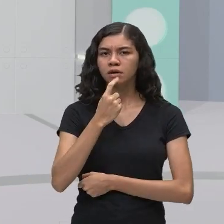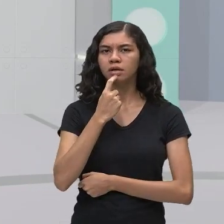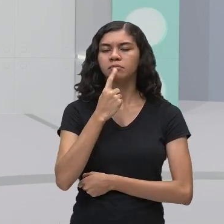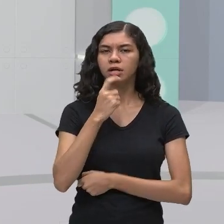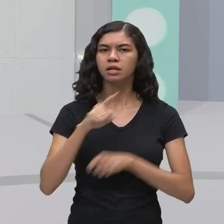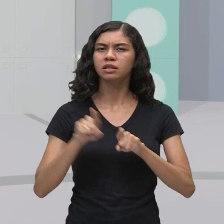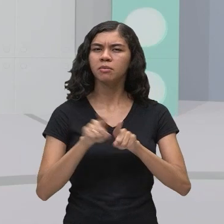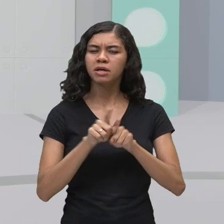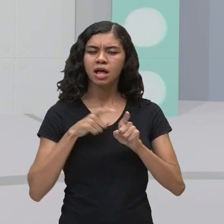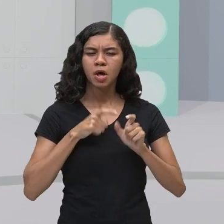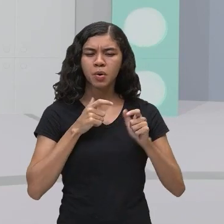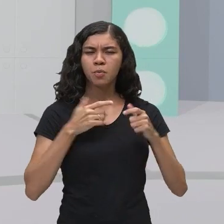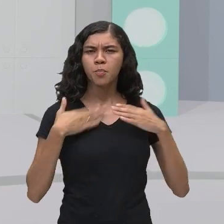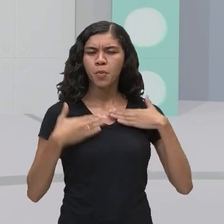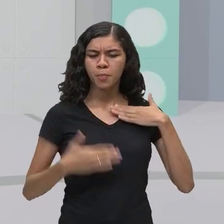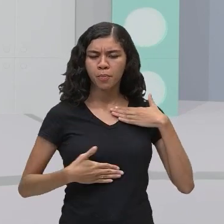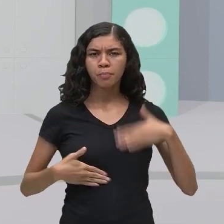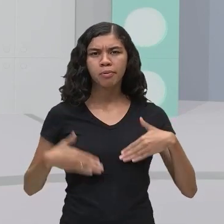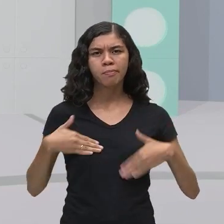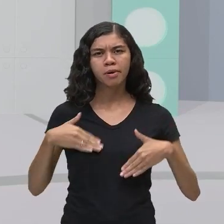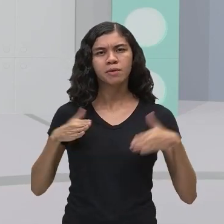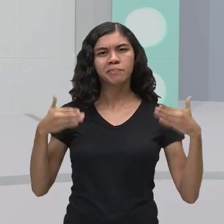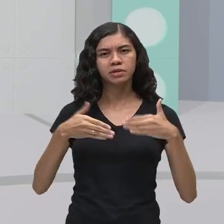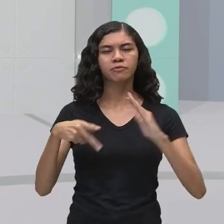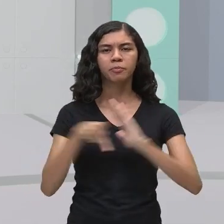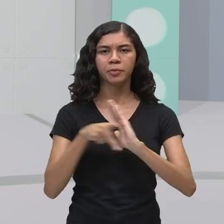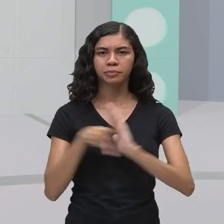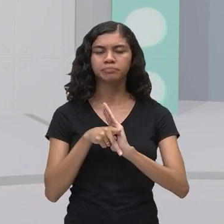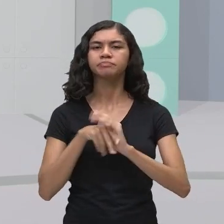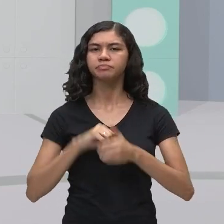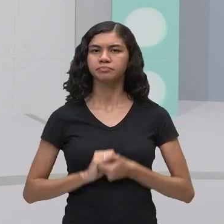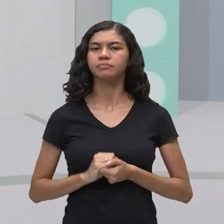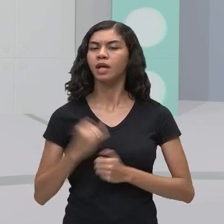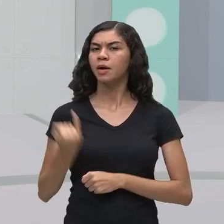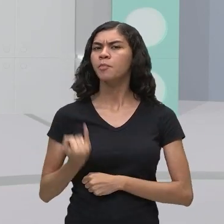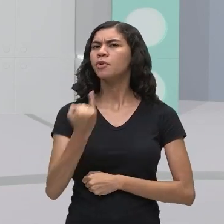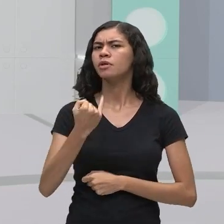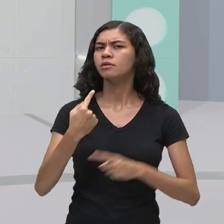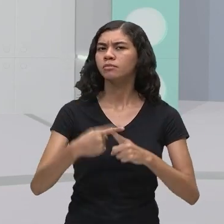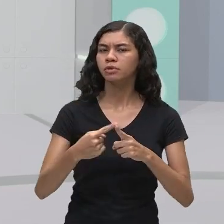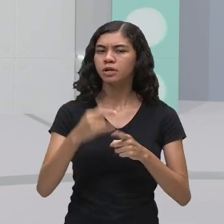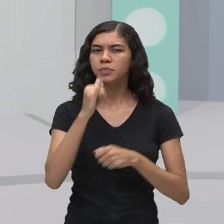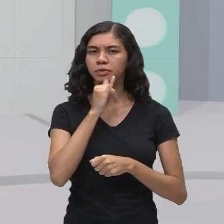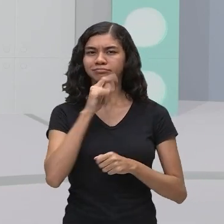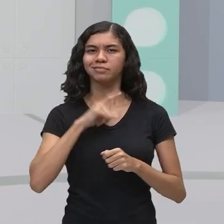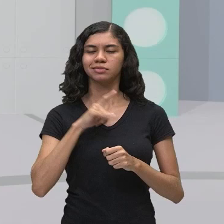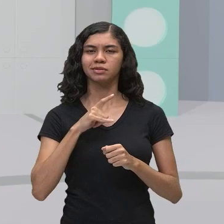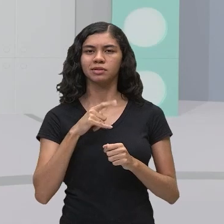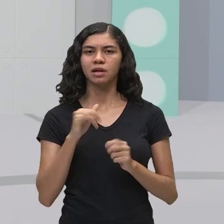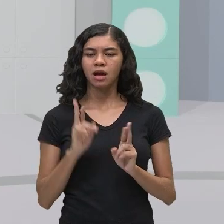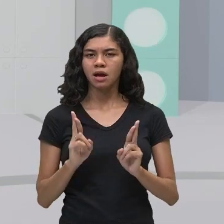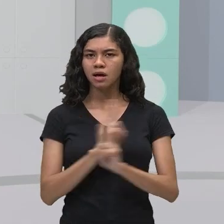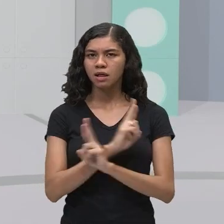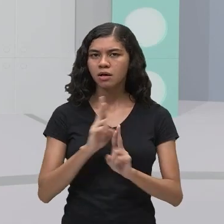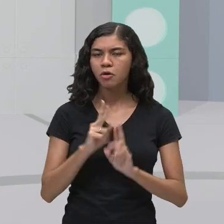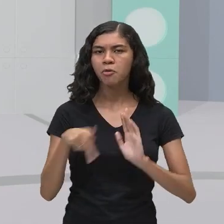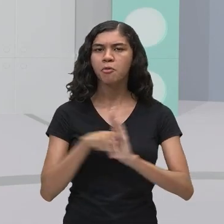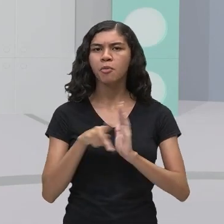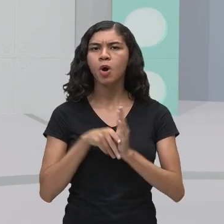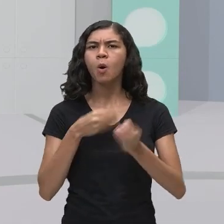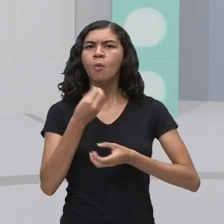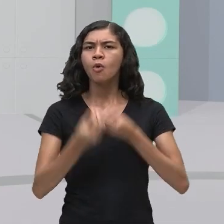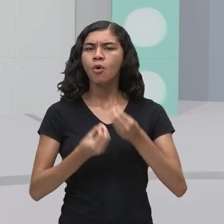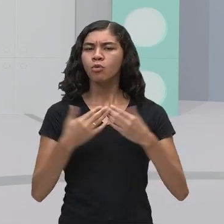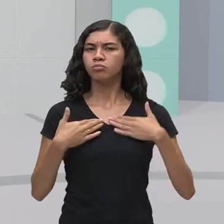lugares específicos do nosso corpo. Elas são importantes porque elas influenciam no nosso funcionamento e